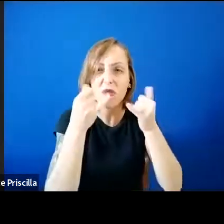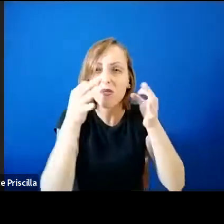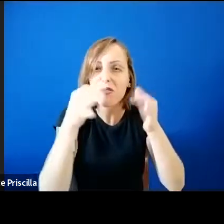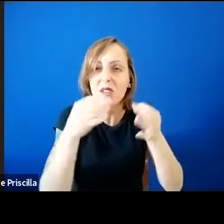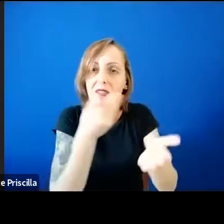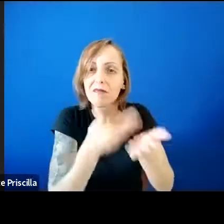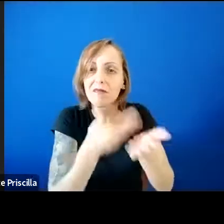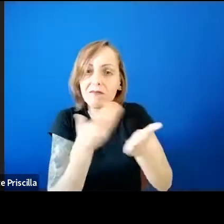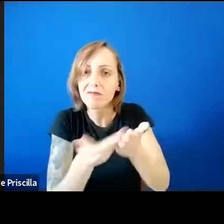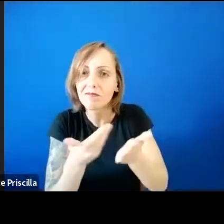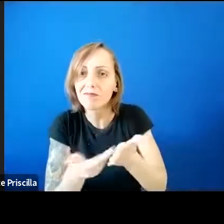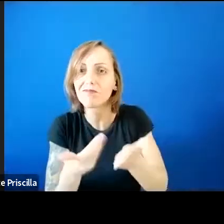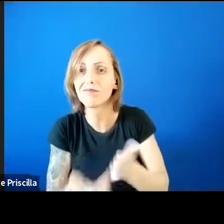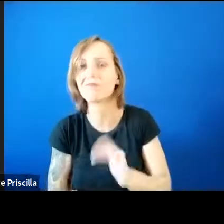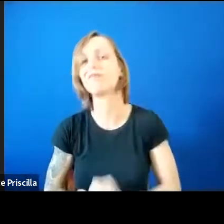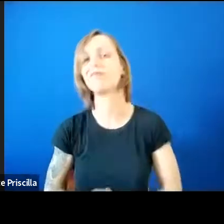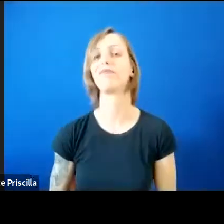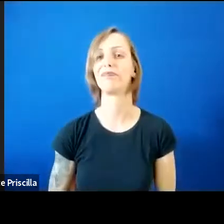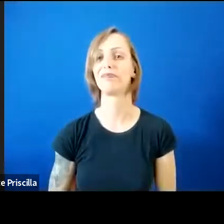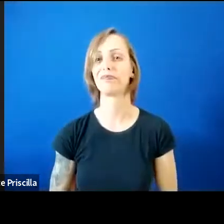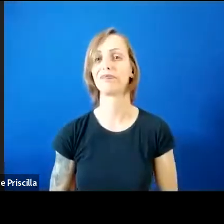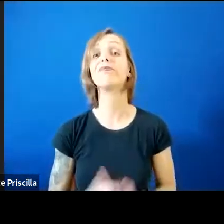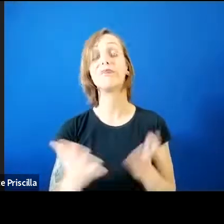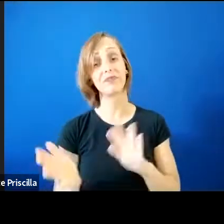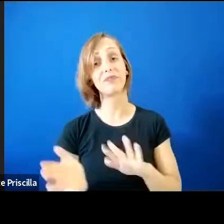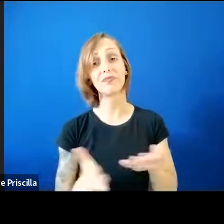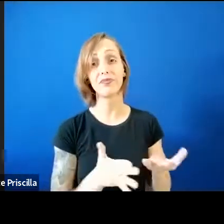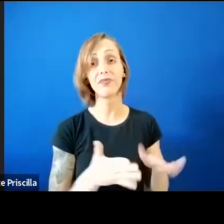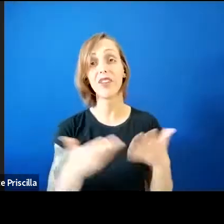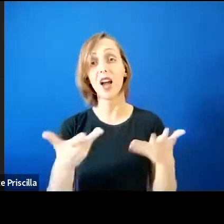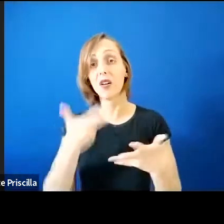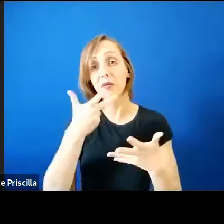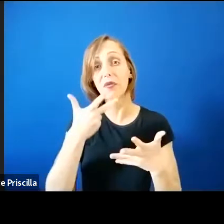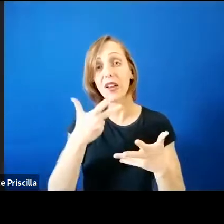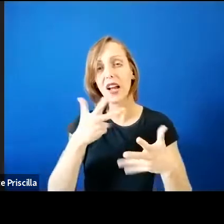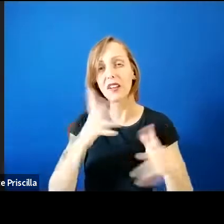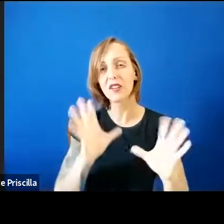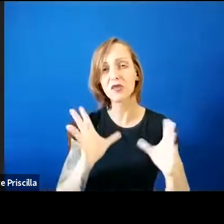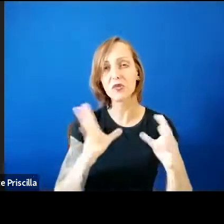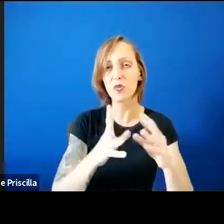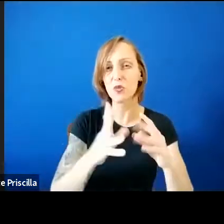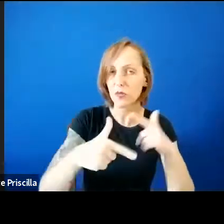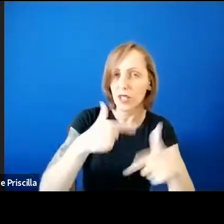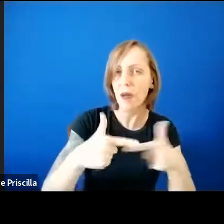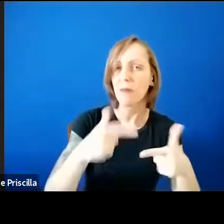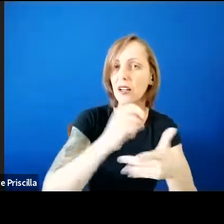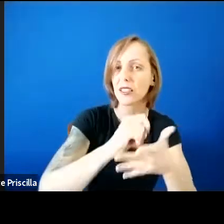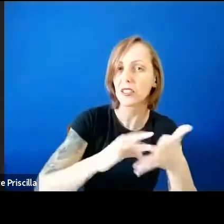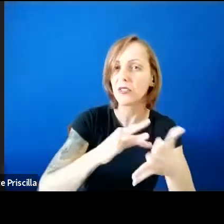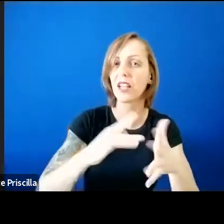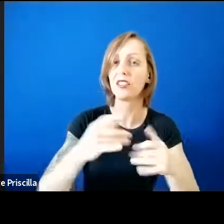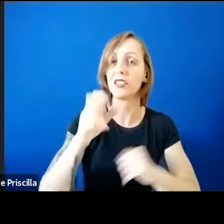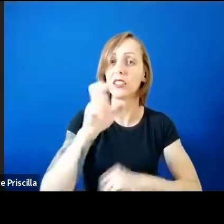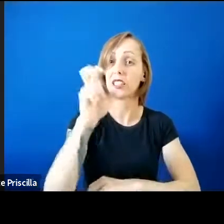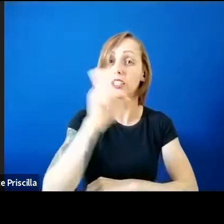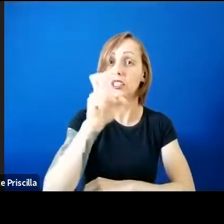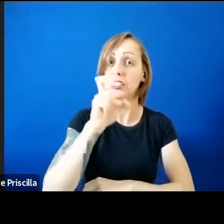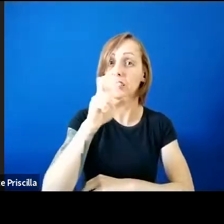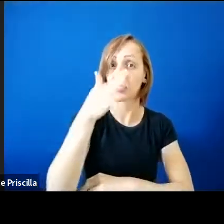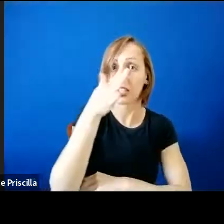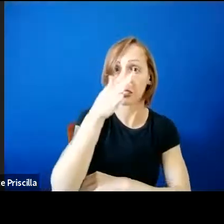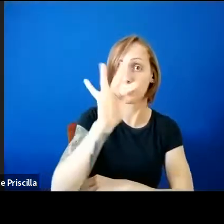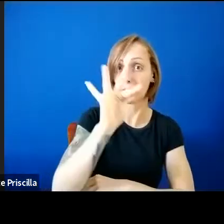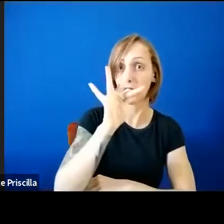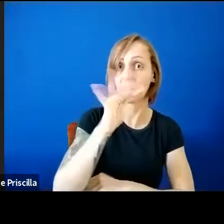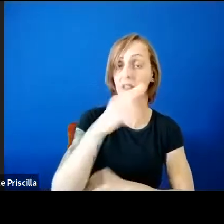Pontuando aqui o nosso trabalho com o Quinta das Plantas, eu posso dizer para vocês que assim, ó, o Quinta das Plantas, ele tem 8 anos,